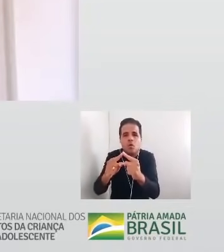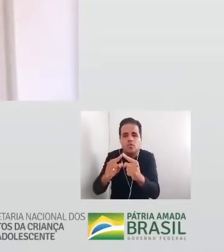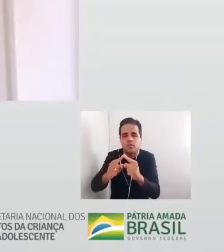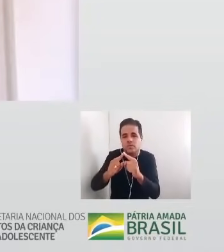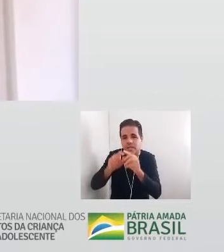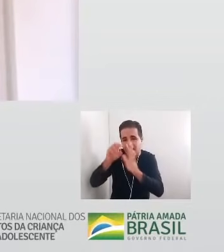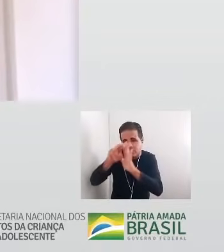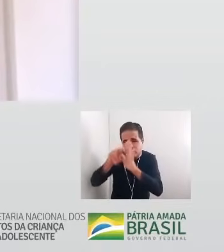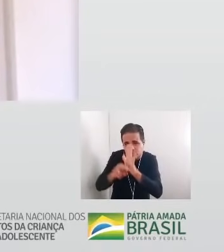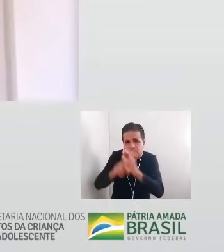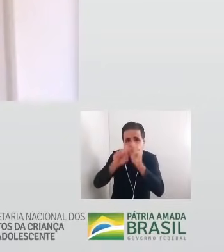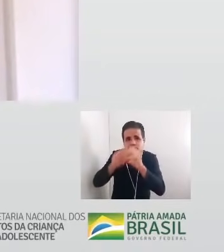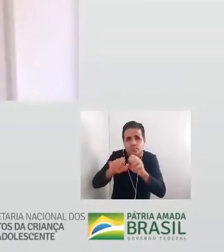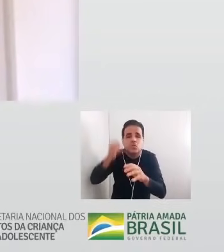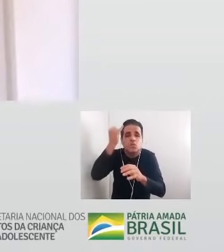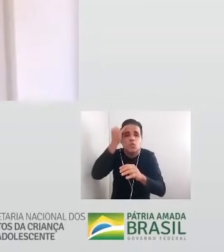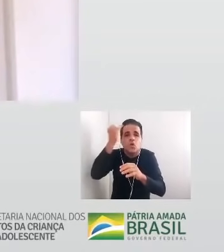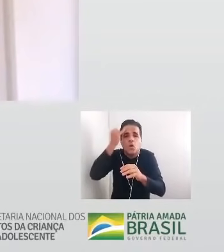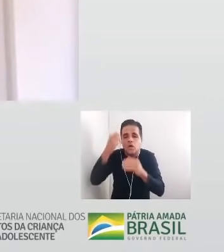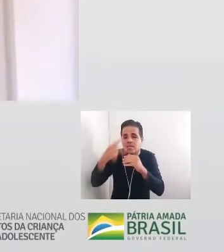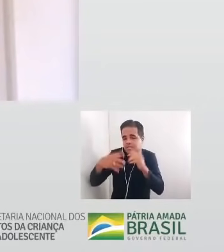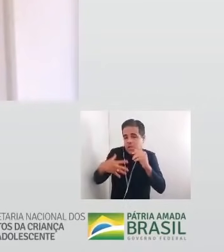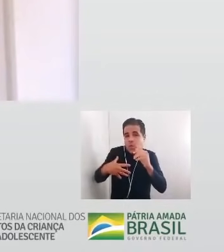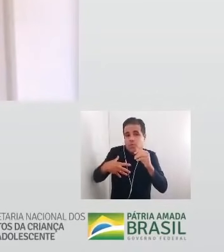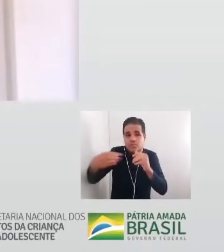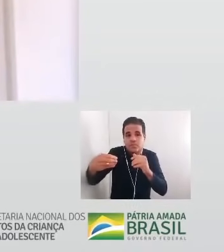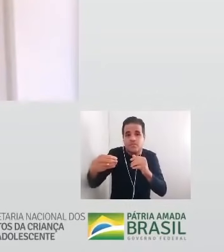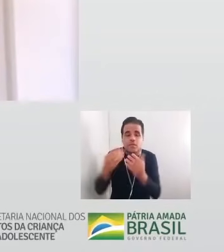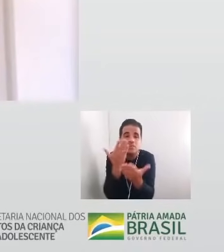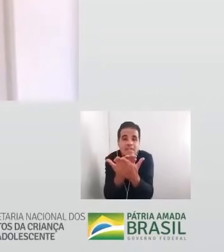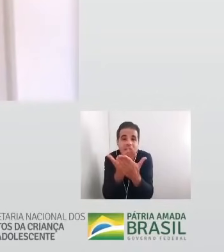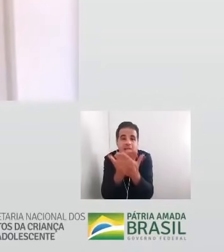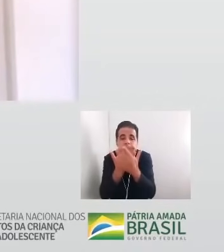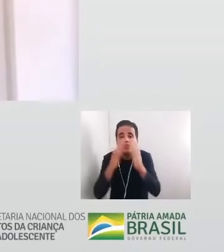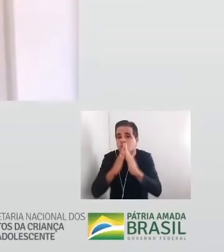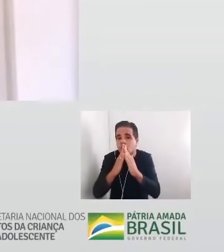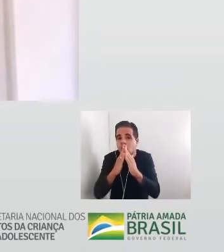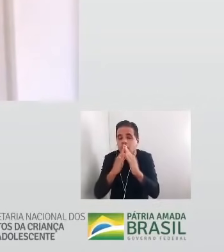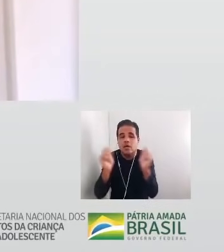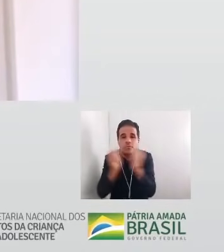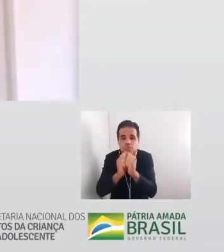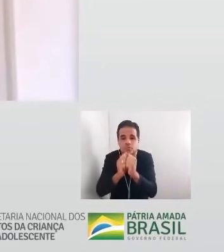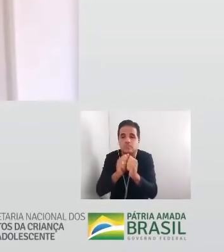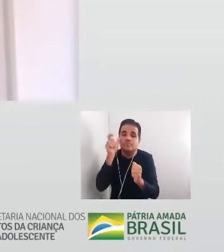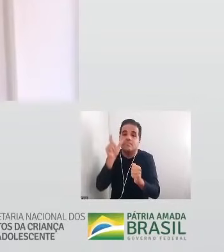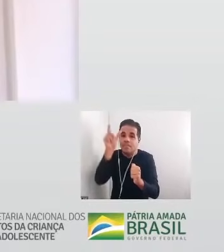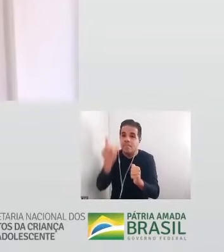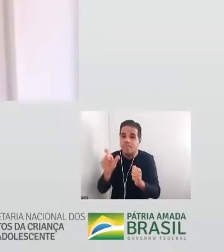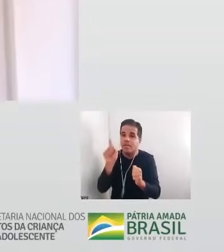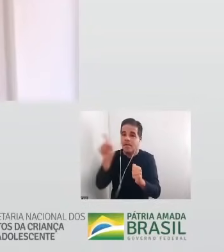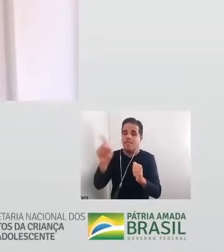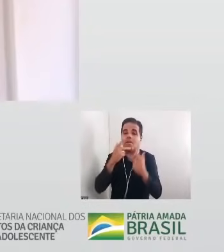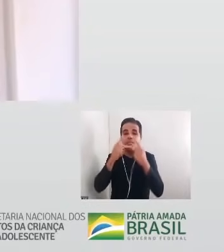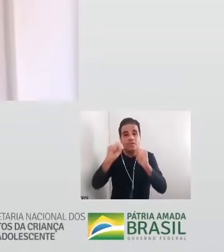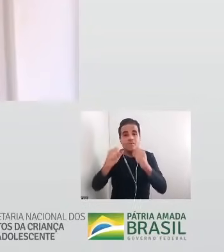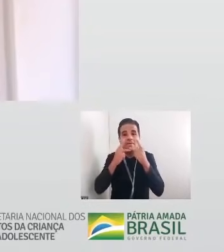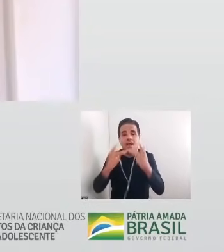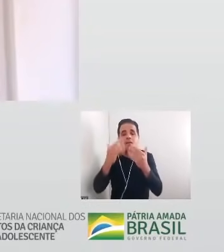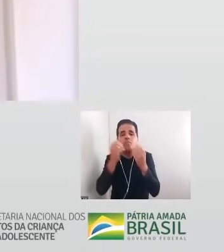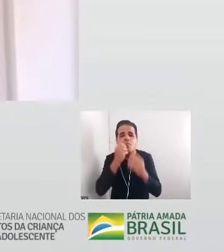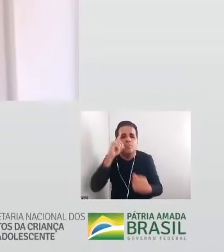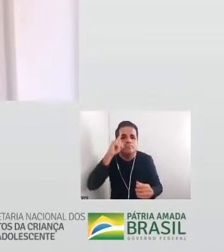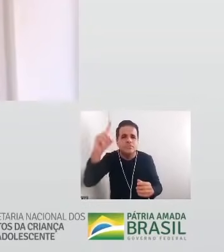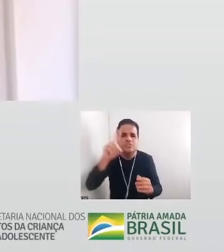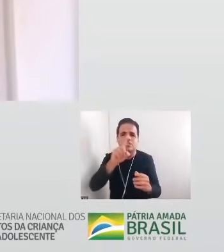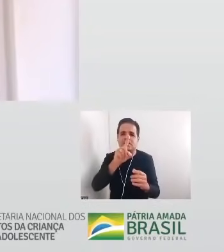doutrinação ideológica de seus filhos na escola? Com a senhora a palavra. Bom dia, Dione. Que satisfação